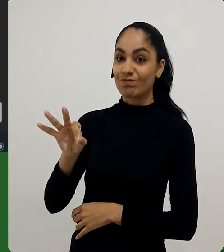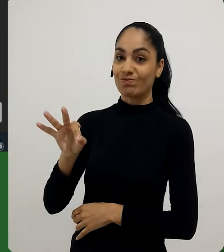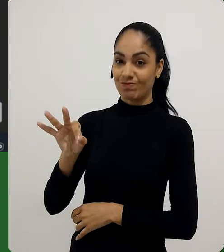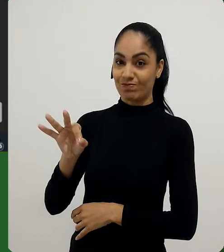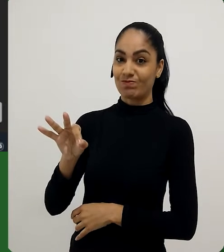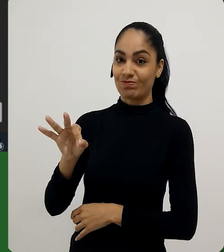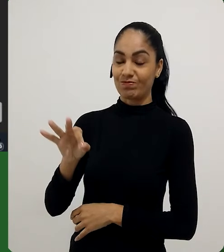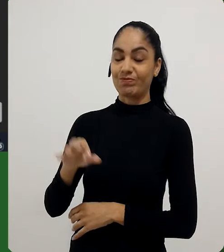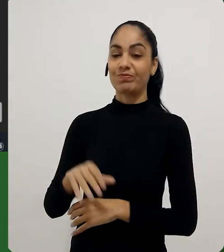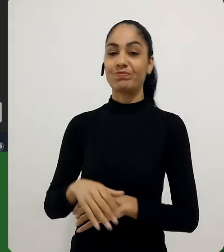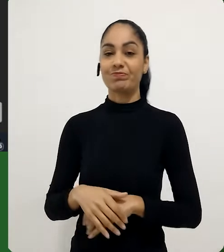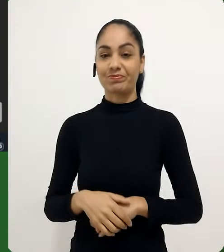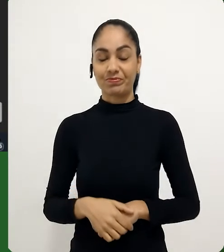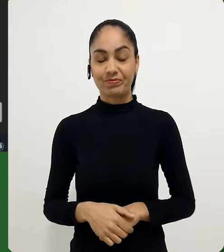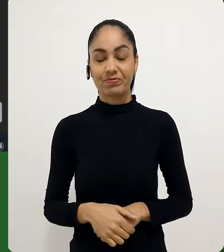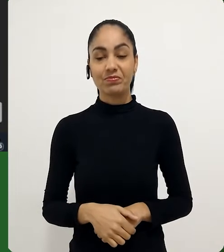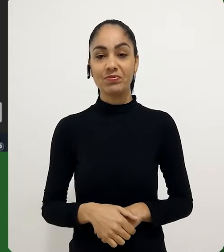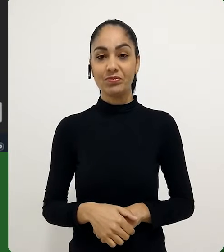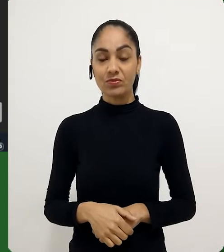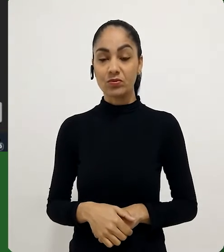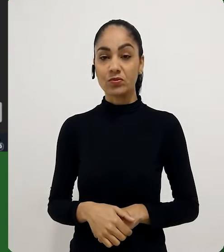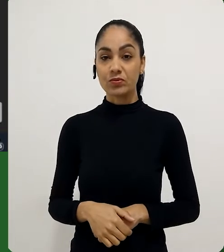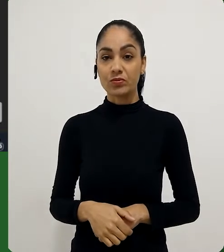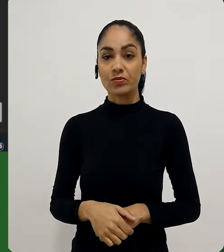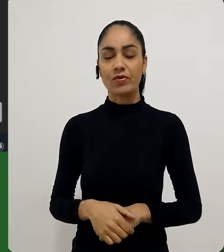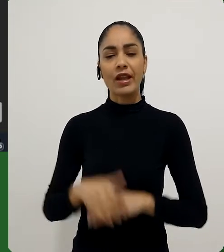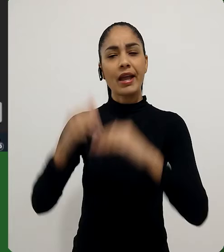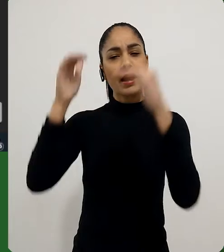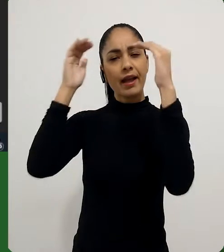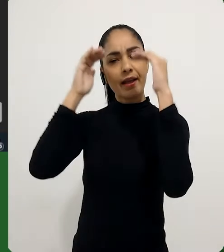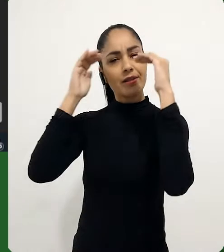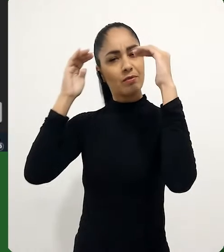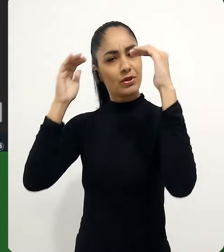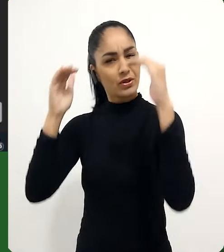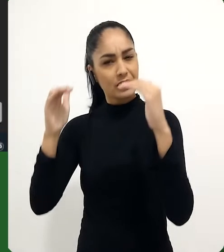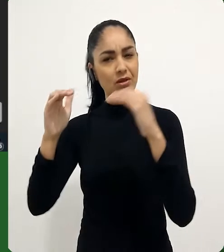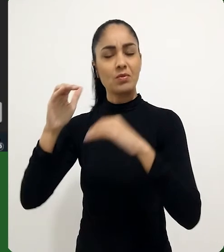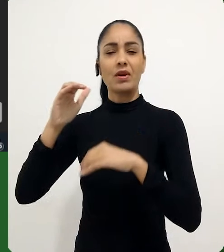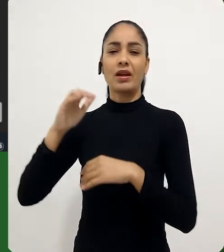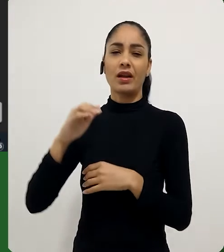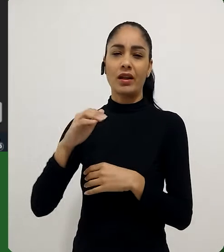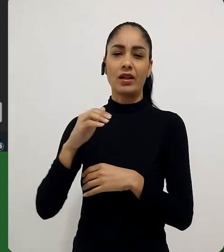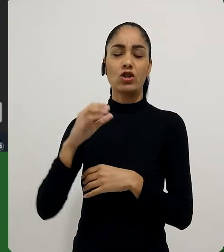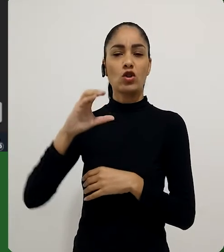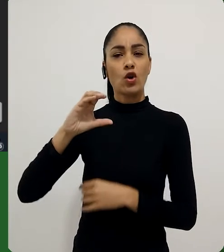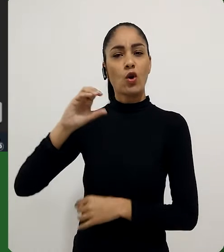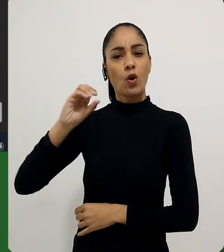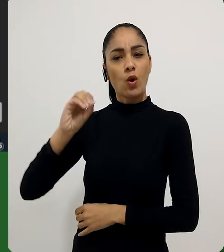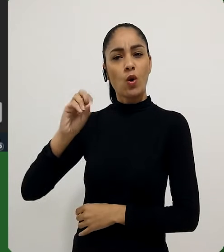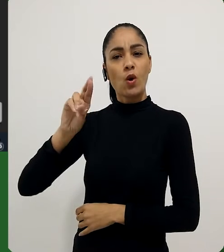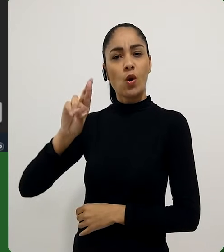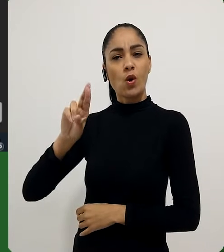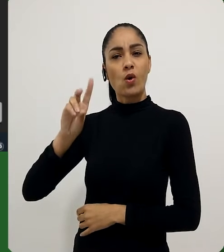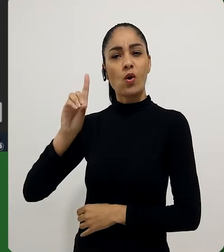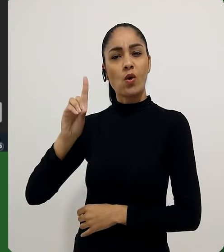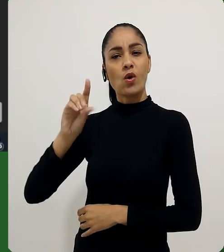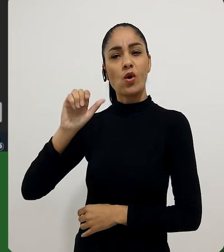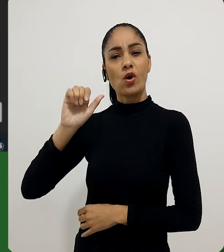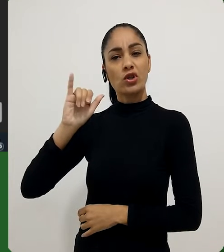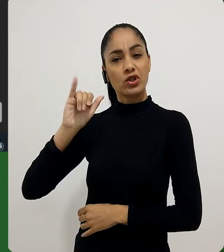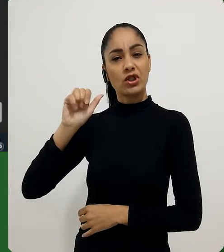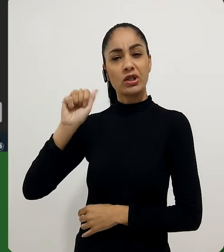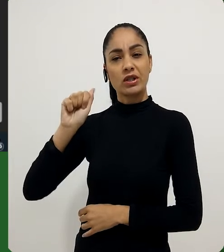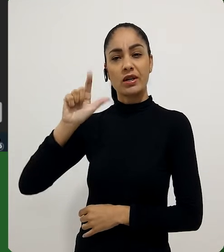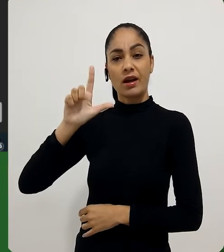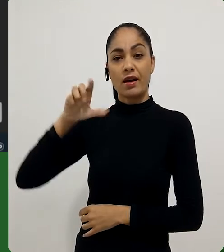E aí a vírgula. Esta é a abreviatura correta do termo atenciosamente. O respeitosamente e cordialmente, eles